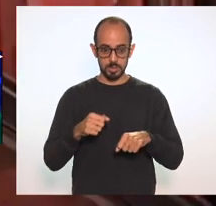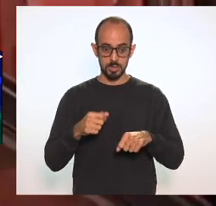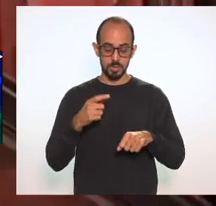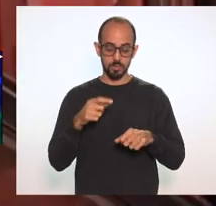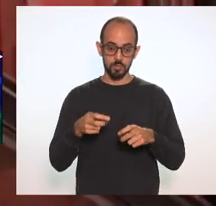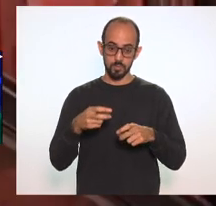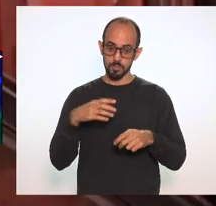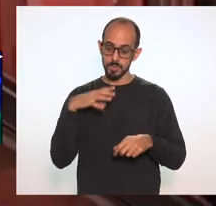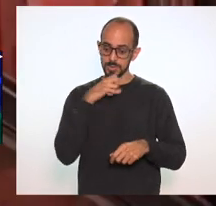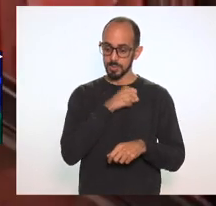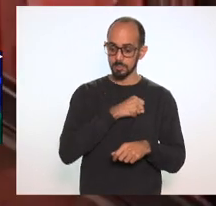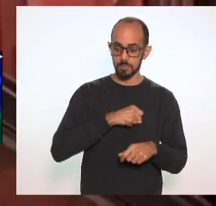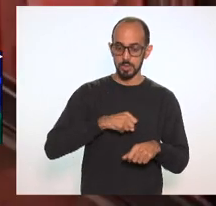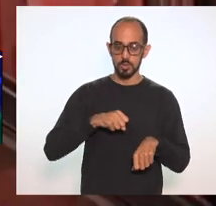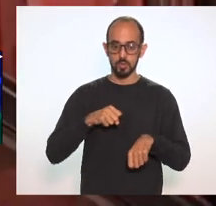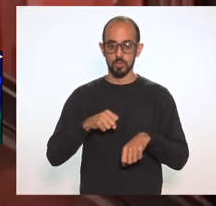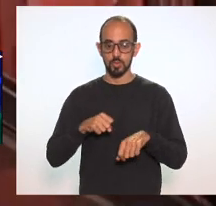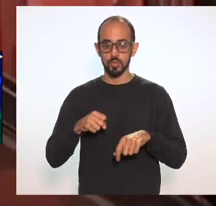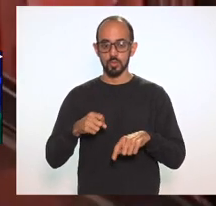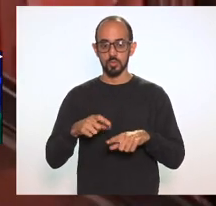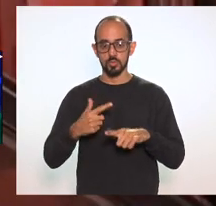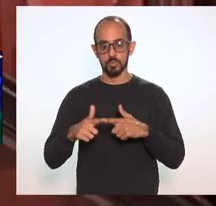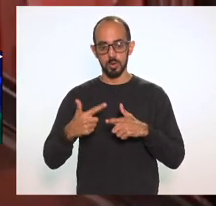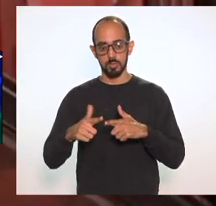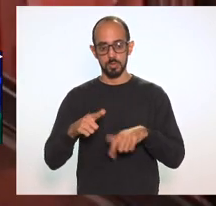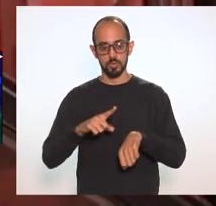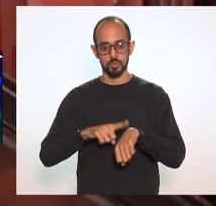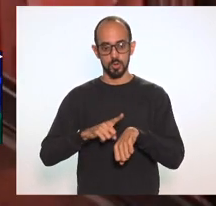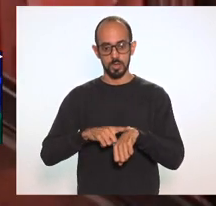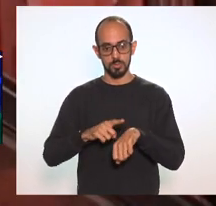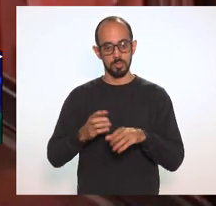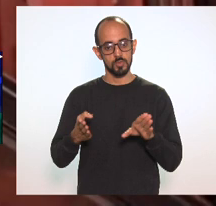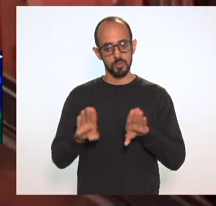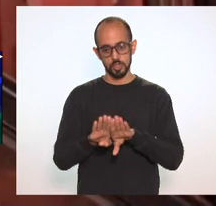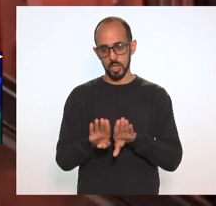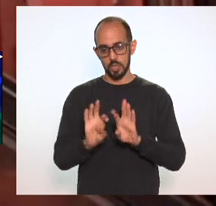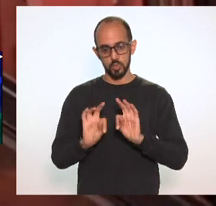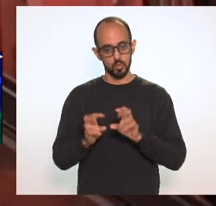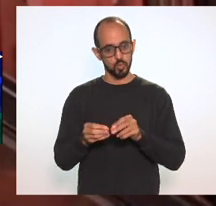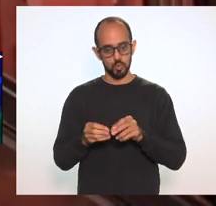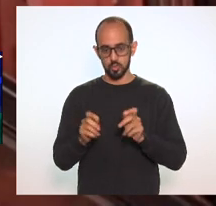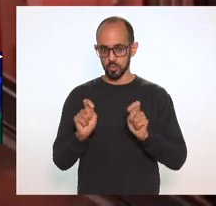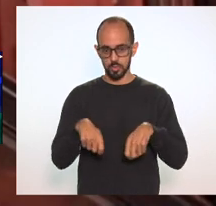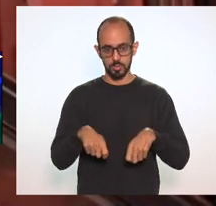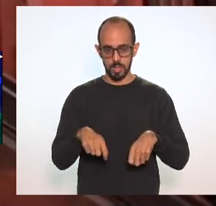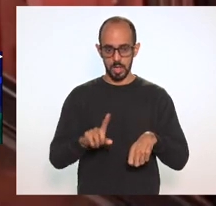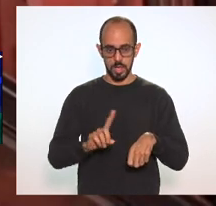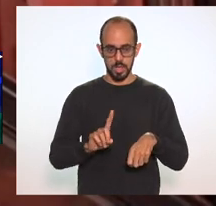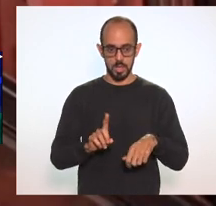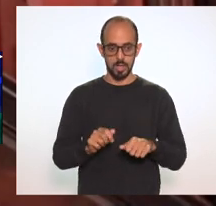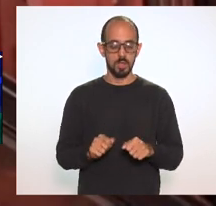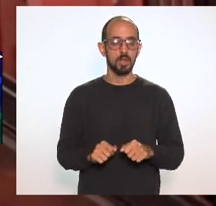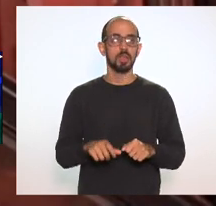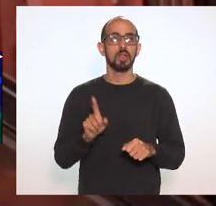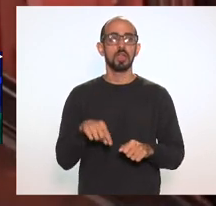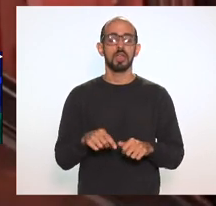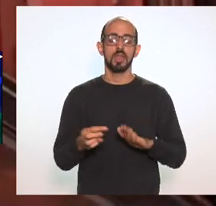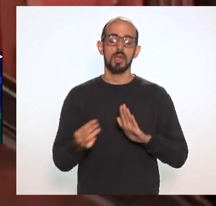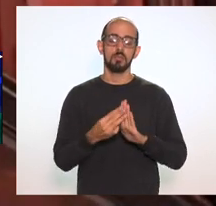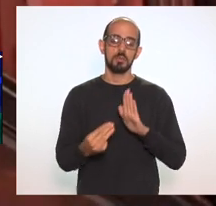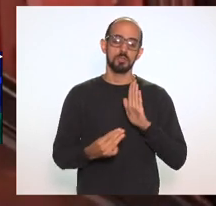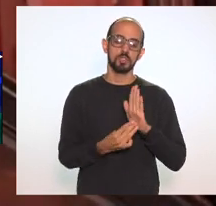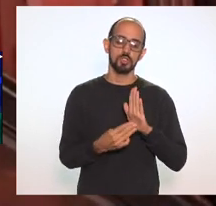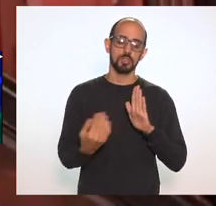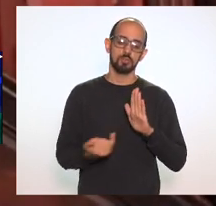Quanto a redução do número de pessoas agora fecha tudo não dá tem um presidente eu entendo ser uma medida importante o que o